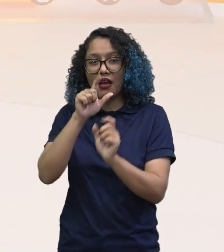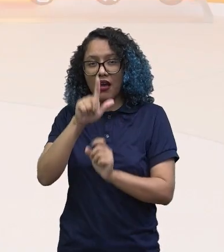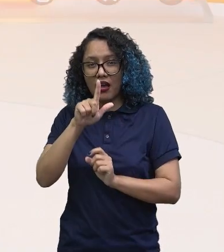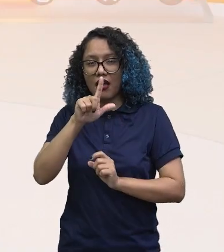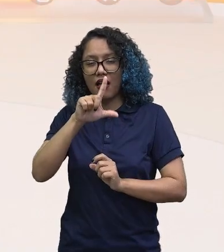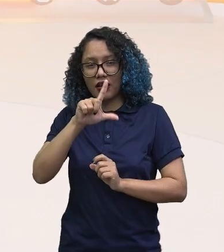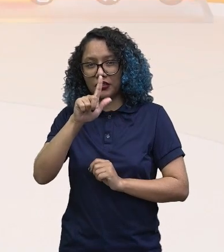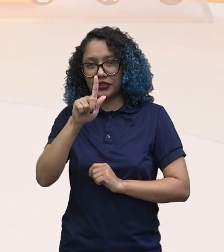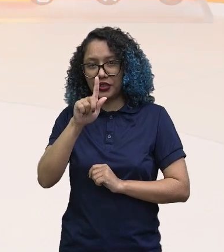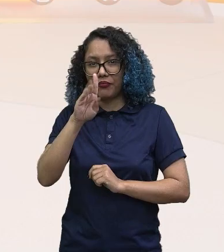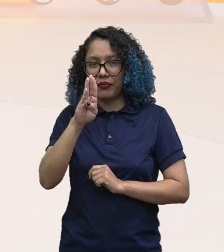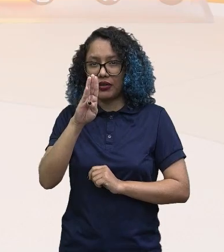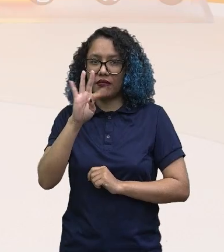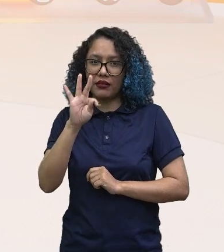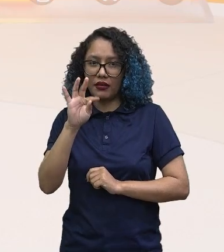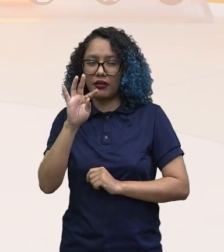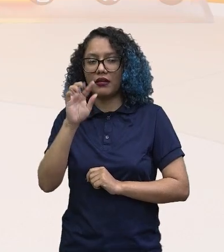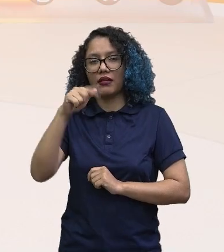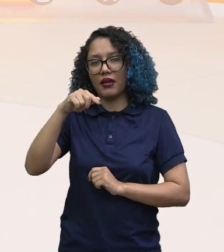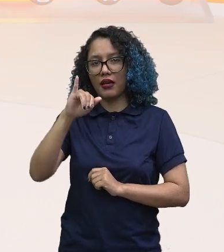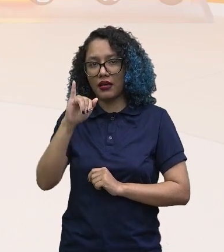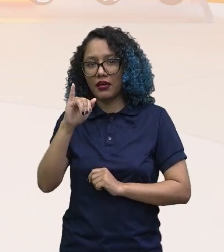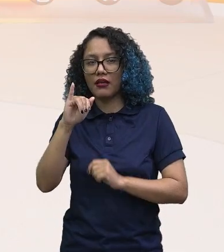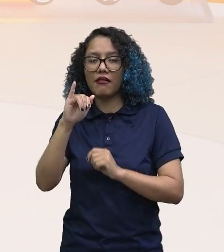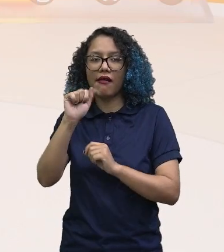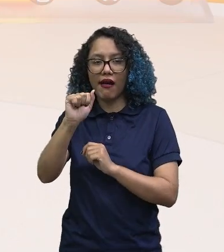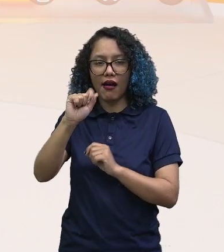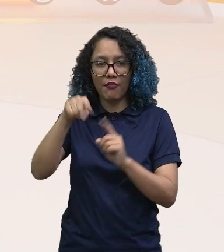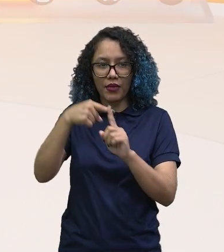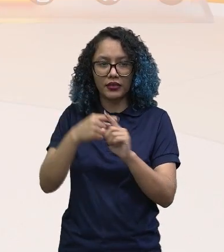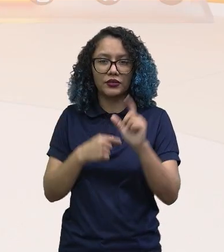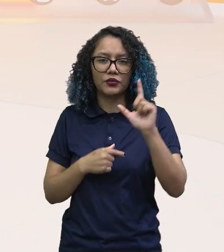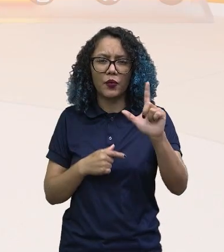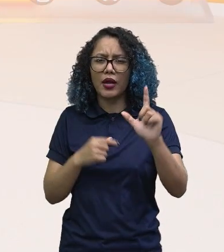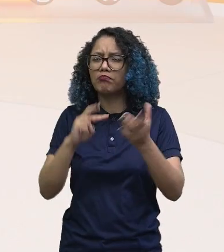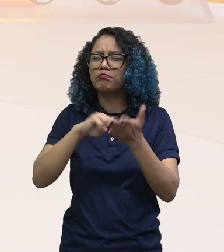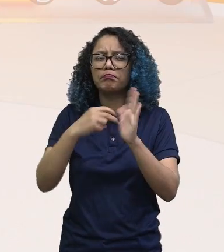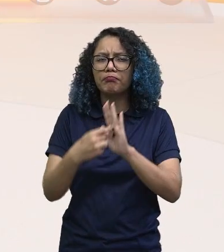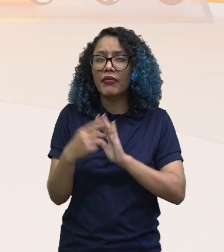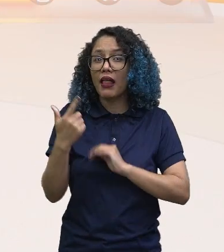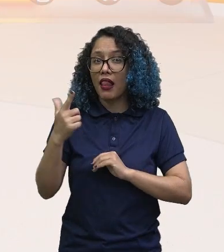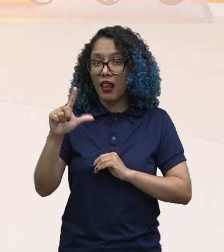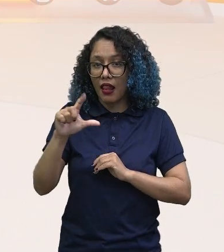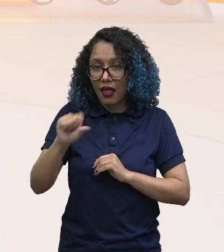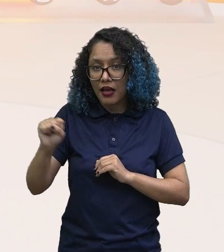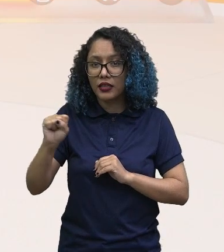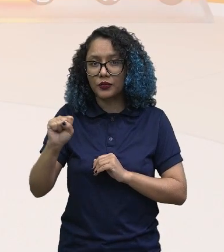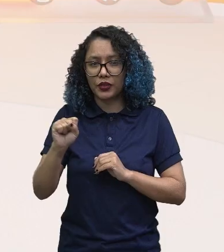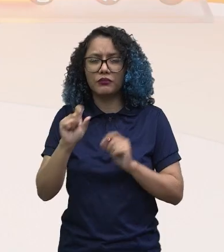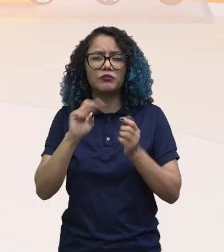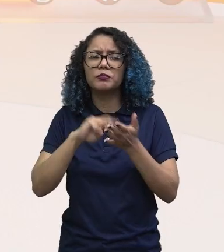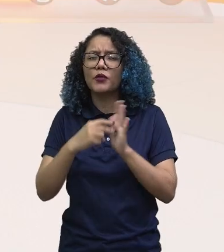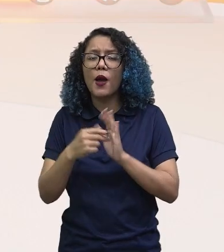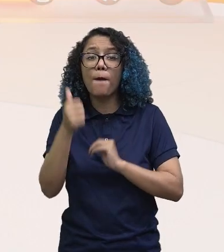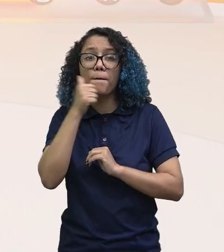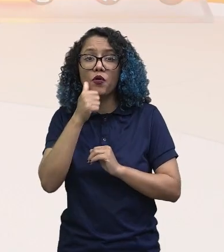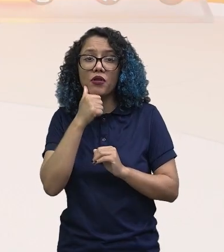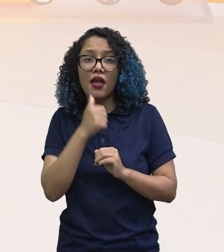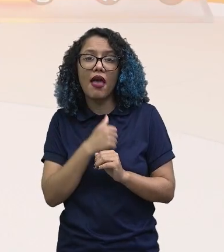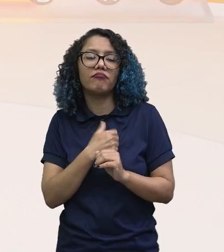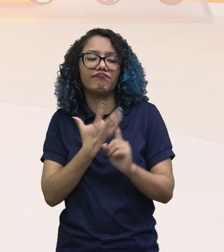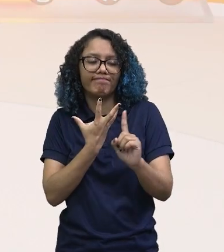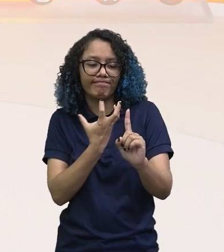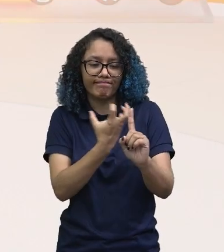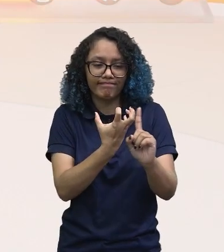LGBTQIAP+, onde o L significa, né, lésbicas, que são mulheres que sentem